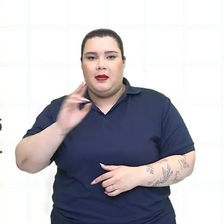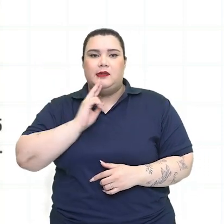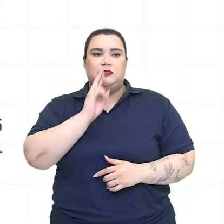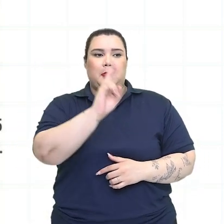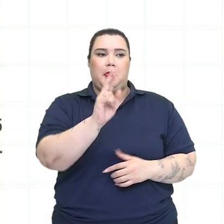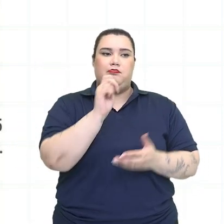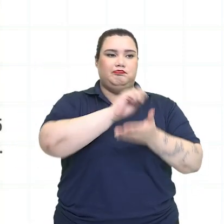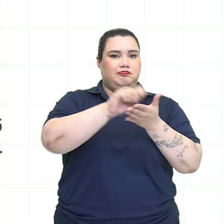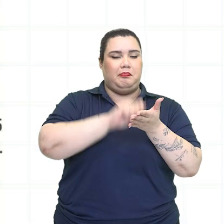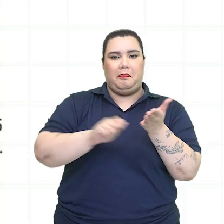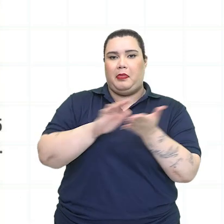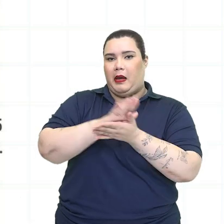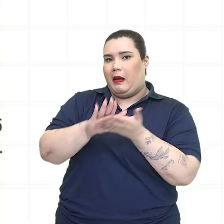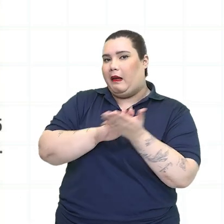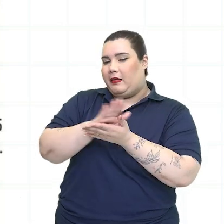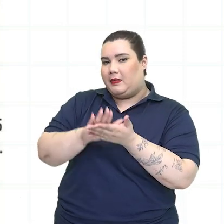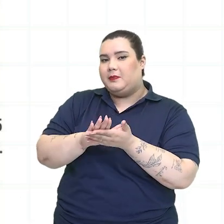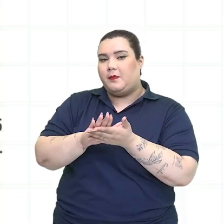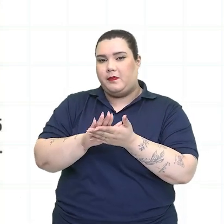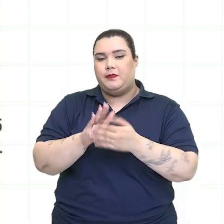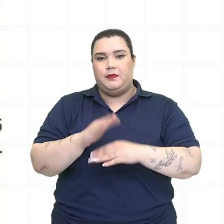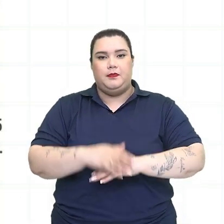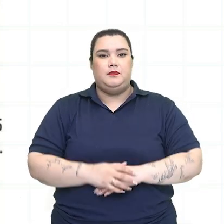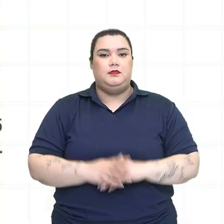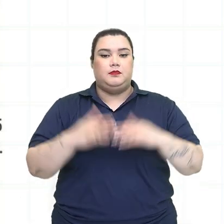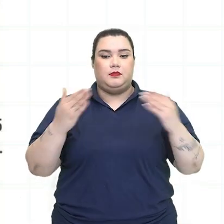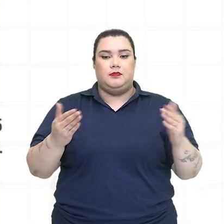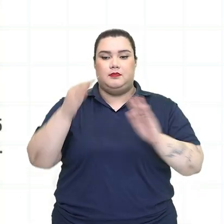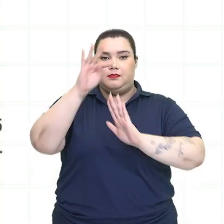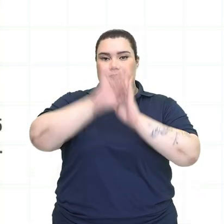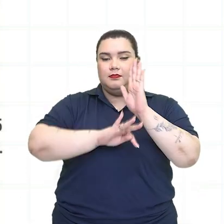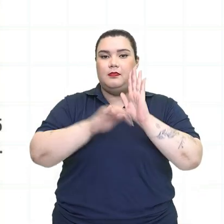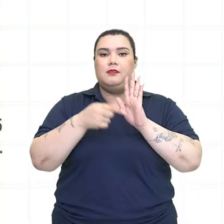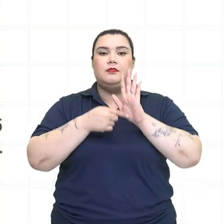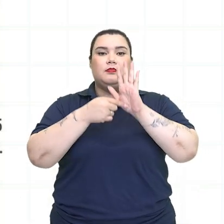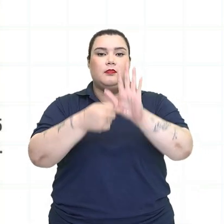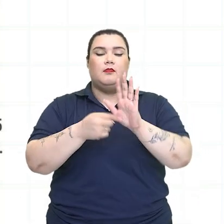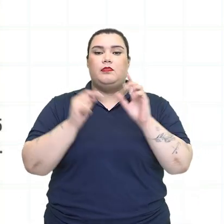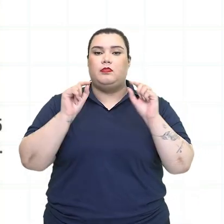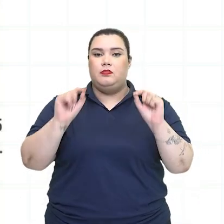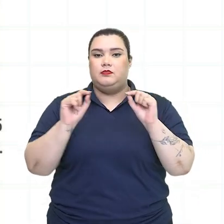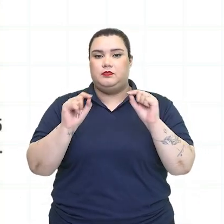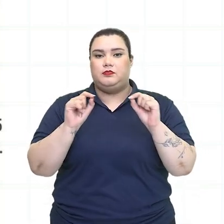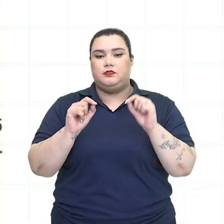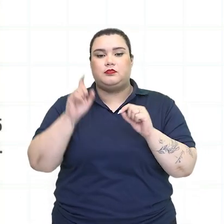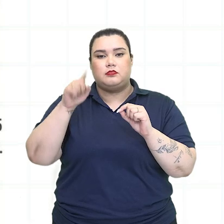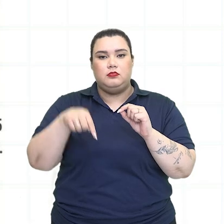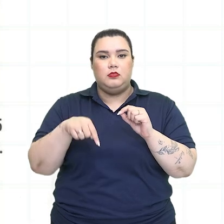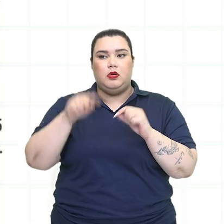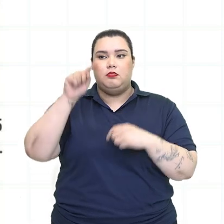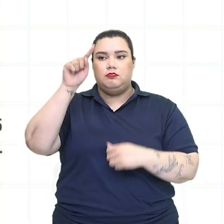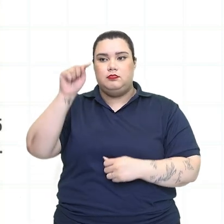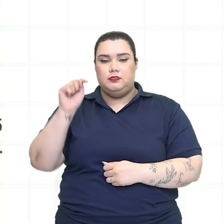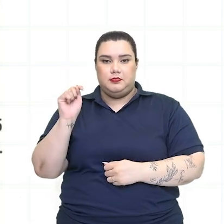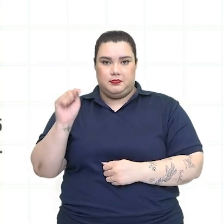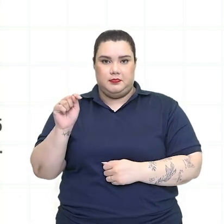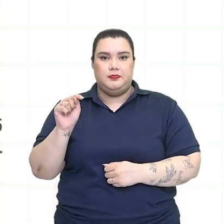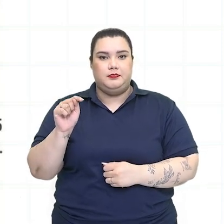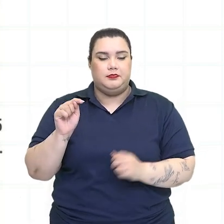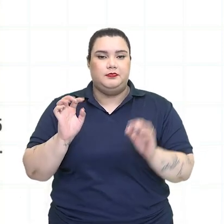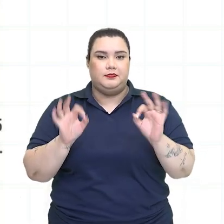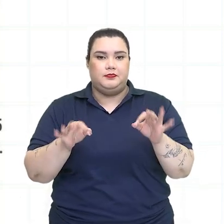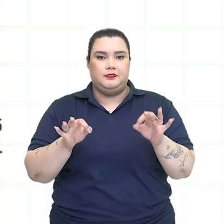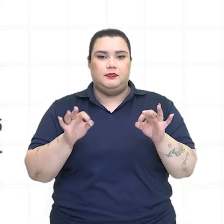né? Mas a ideia do texto é apresentar para vocês o ponto de